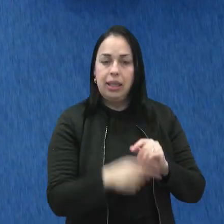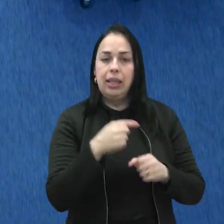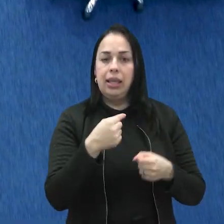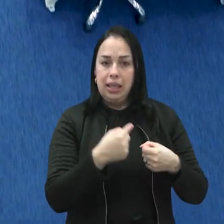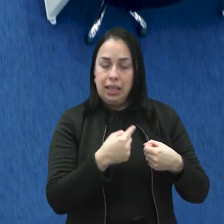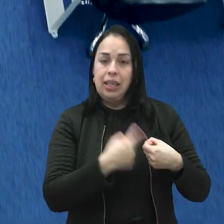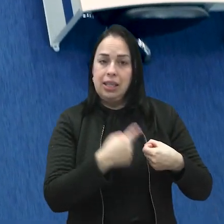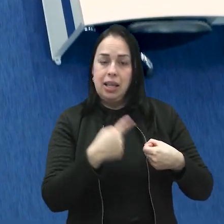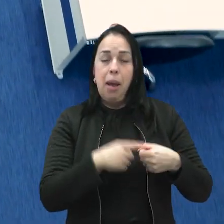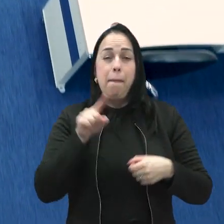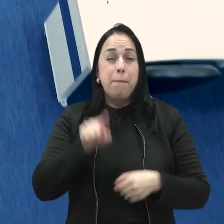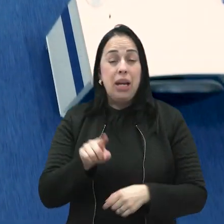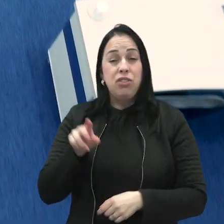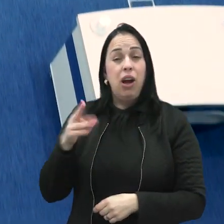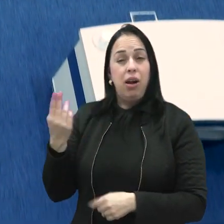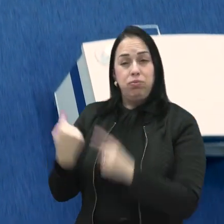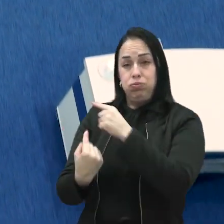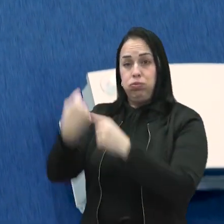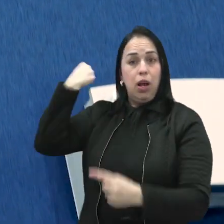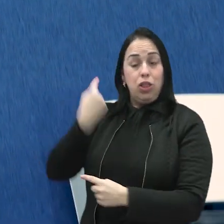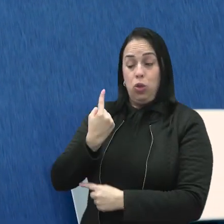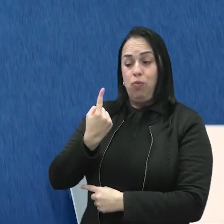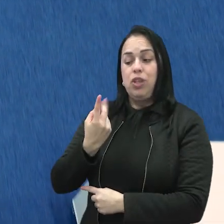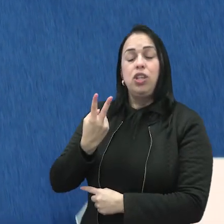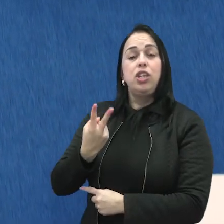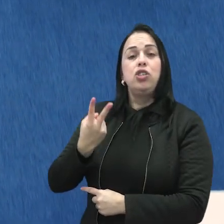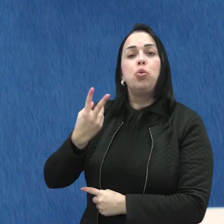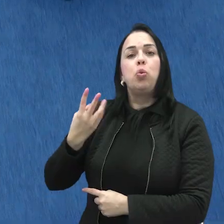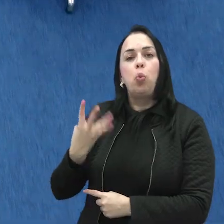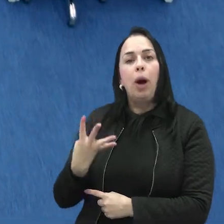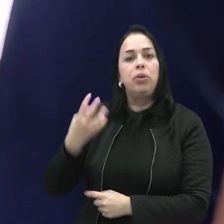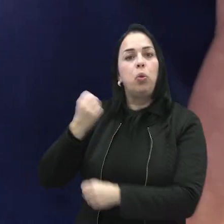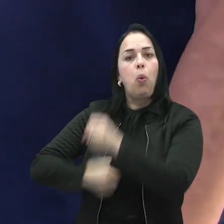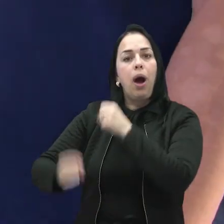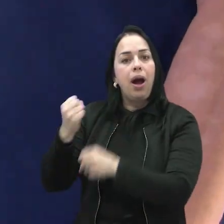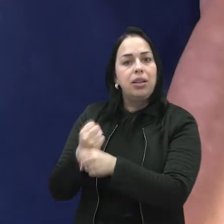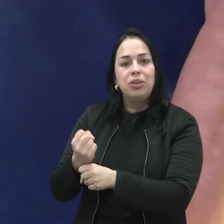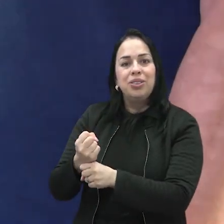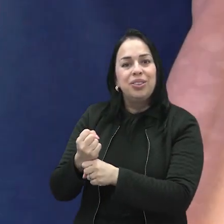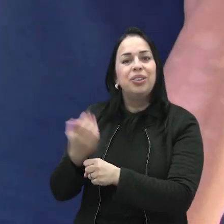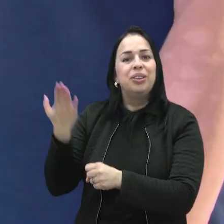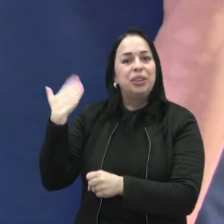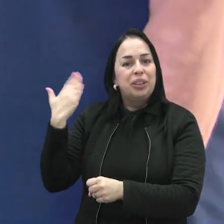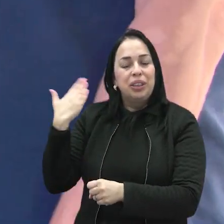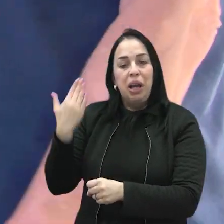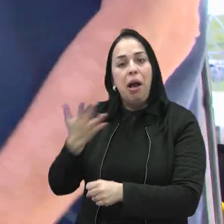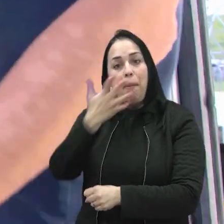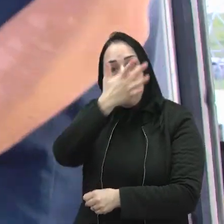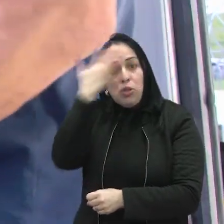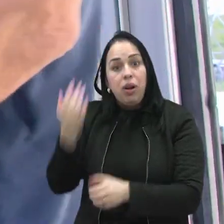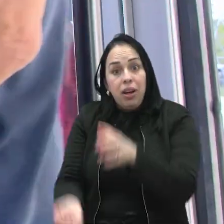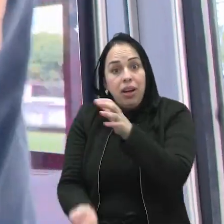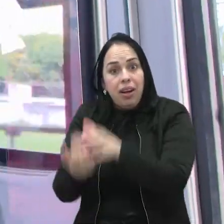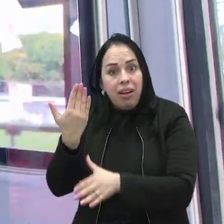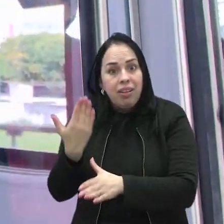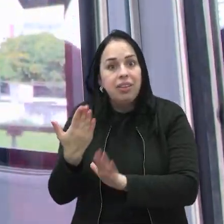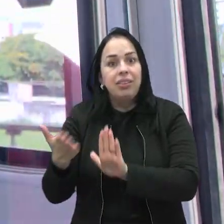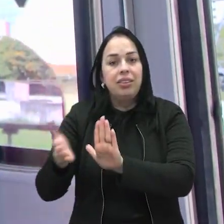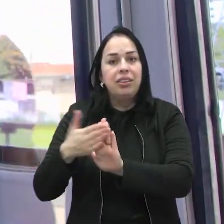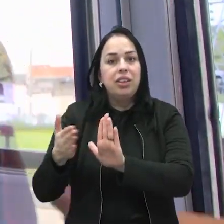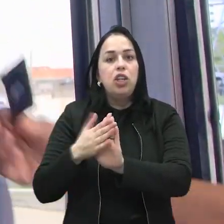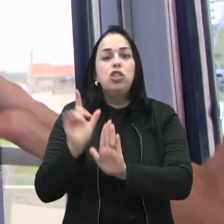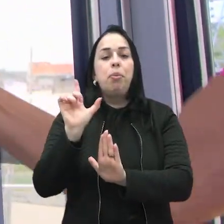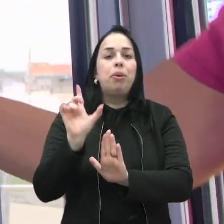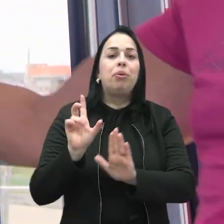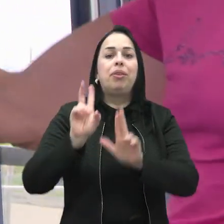mas foi usada pela última vez há 24 anos, em 2001. Na época, a proposta elaborada pela população era